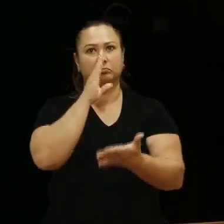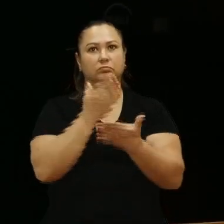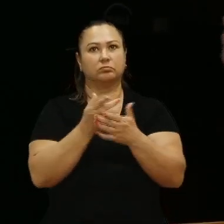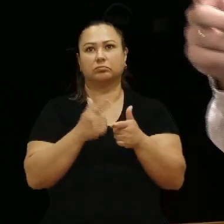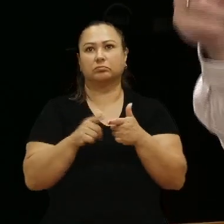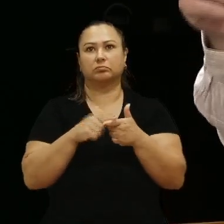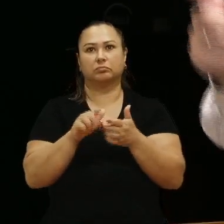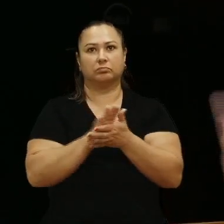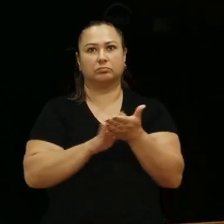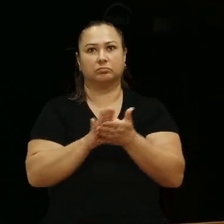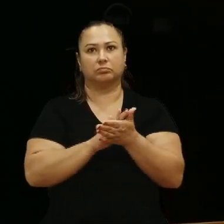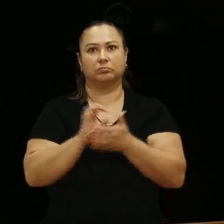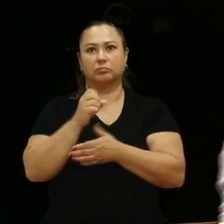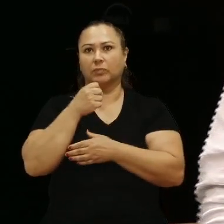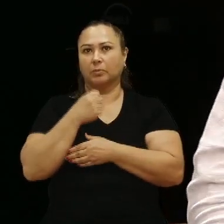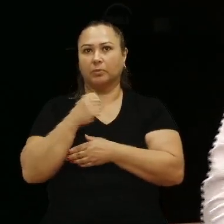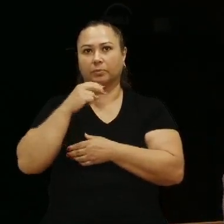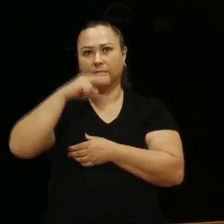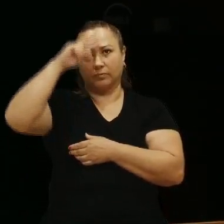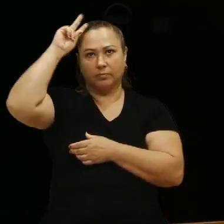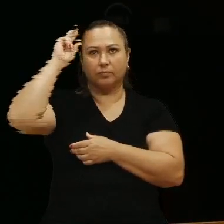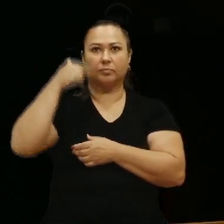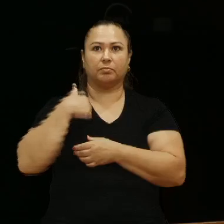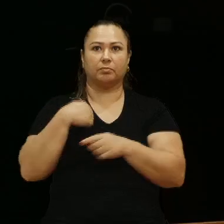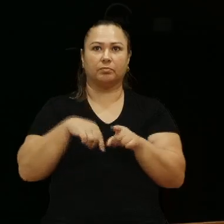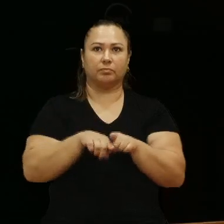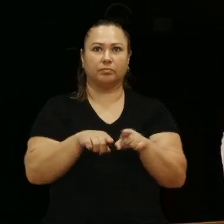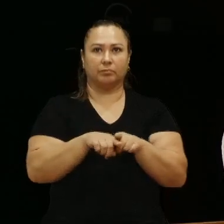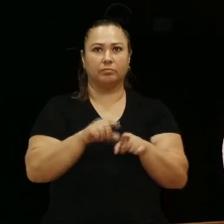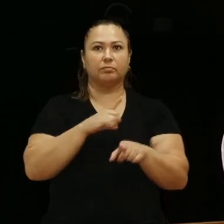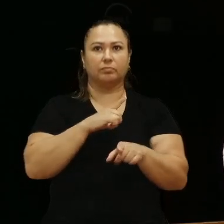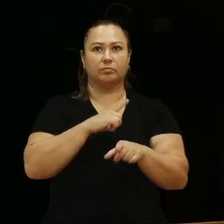problema exclusivamente no microfone do vereador Edson, também o meu está com um pouquinho de